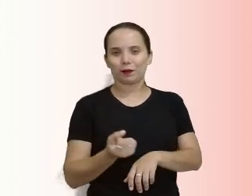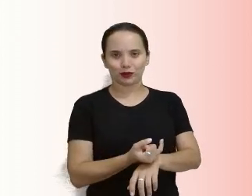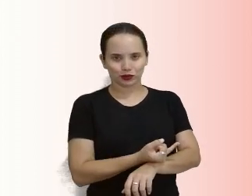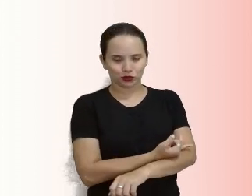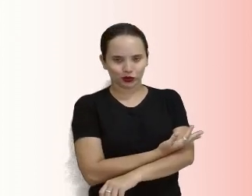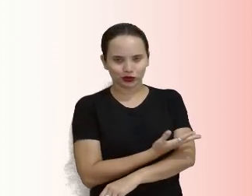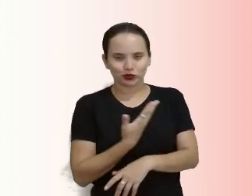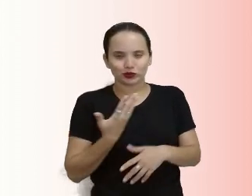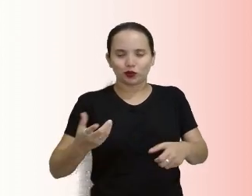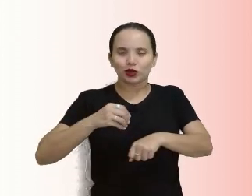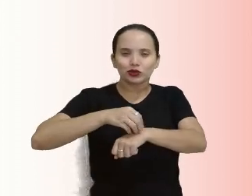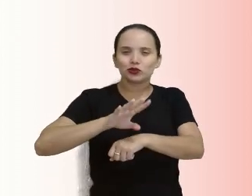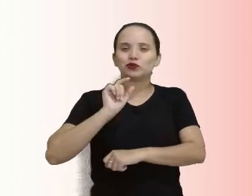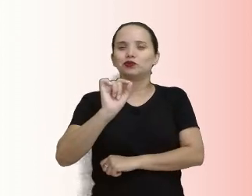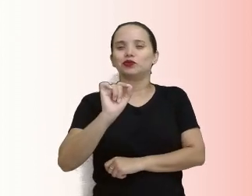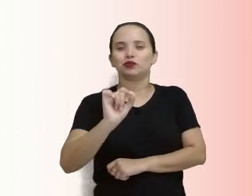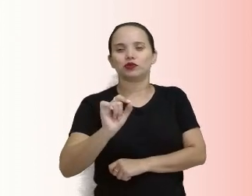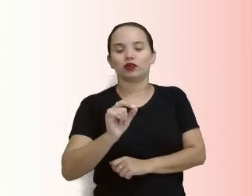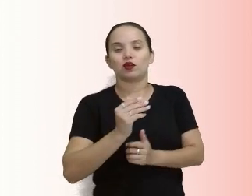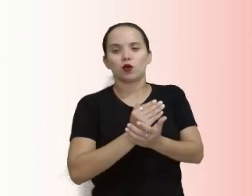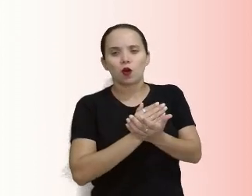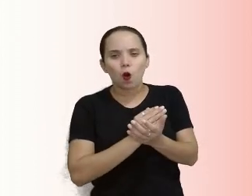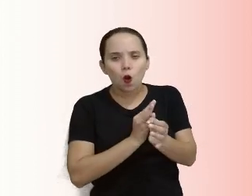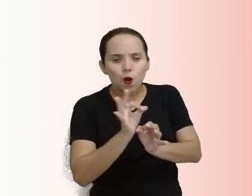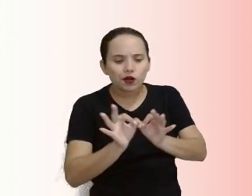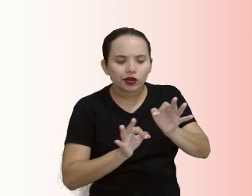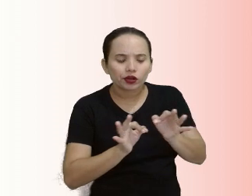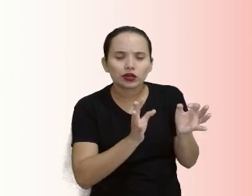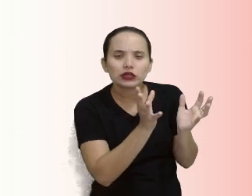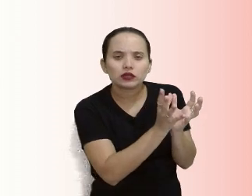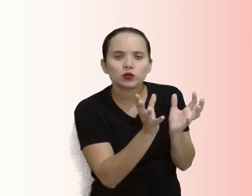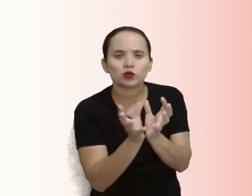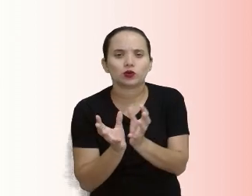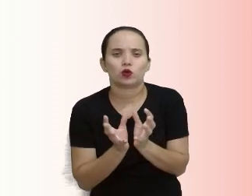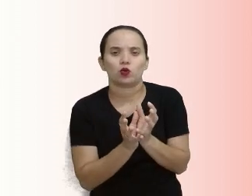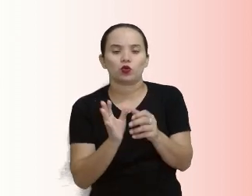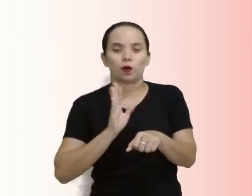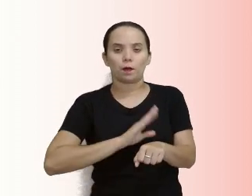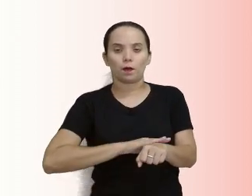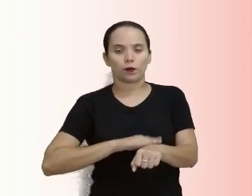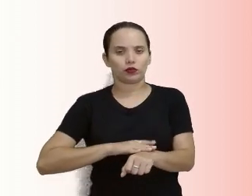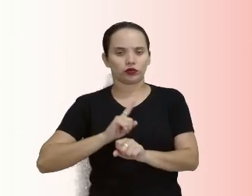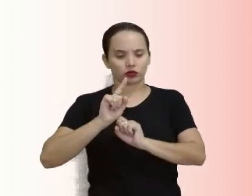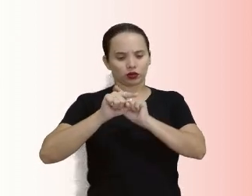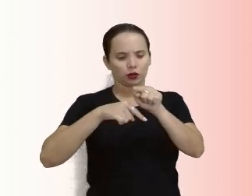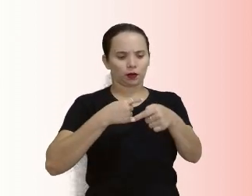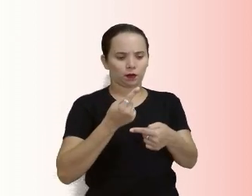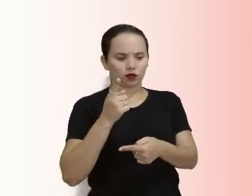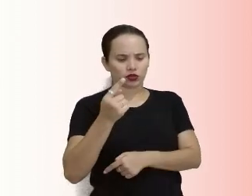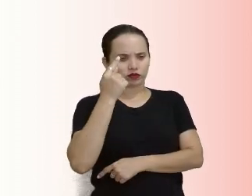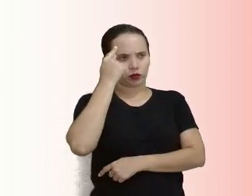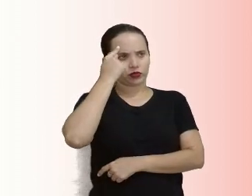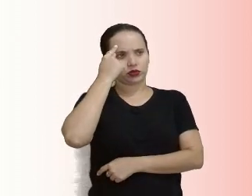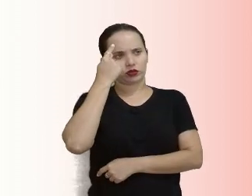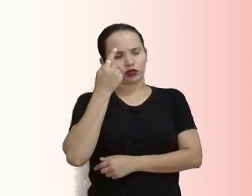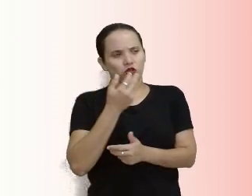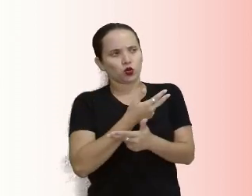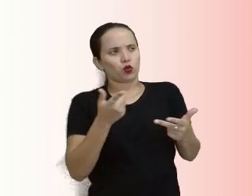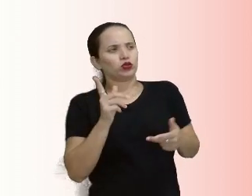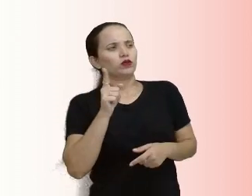sugestão é: comece por agrupar emoções do seu momento e depois pense em situações que